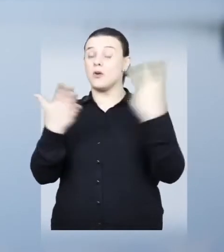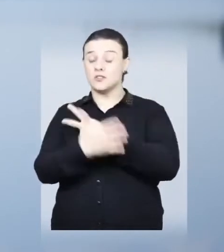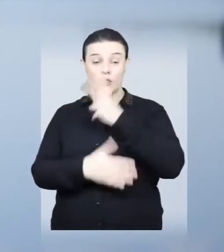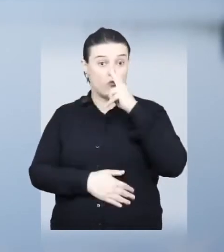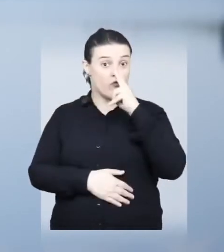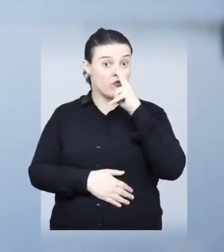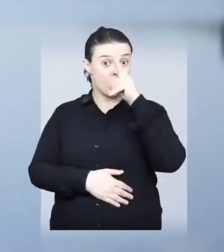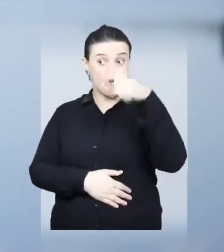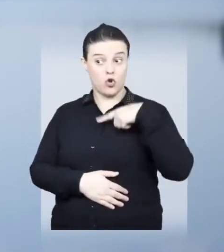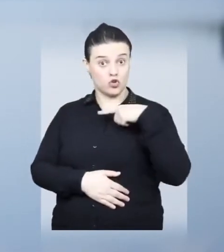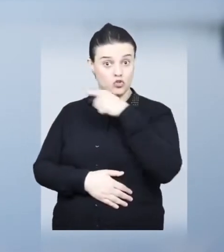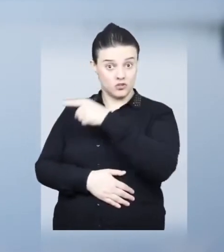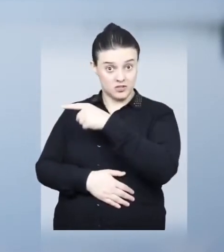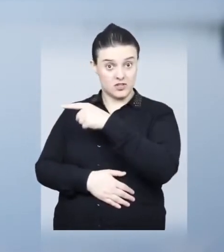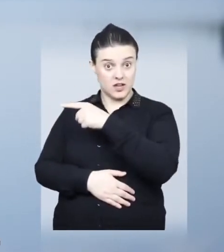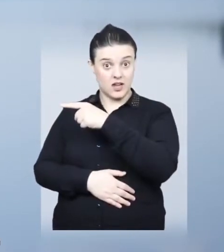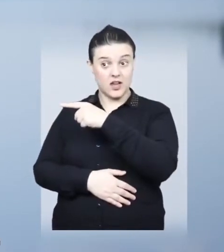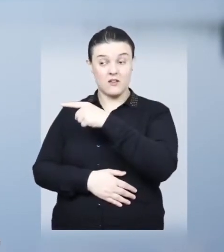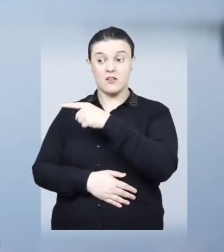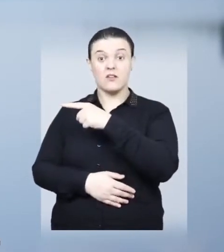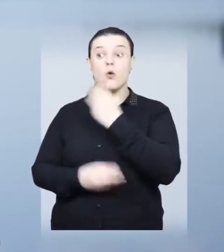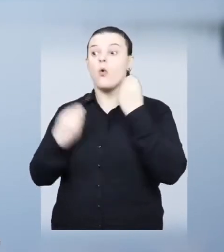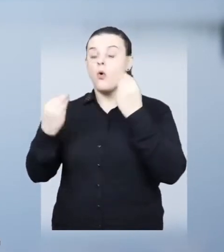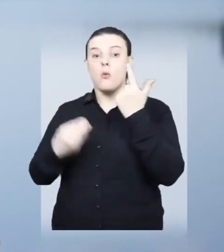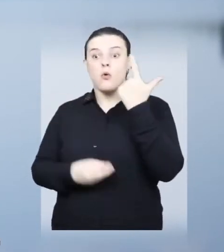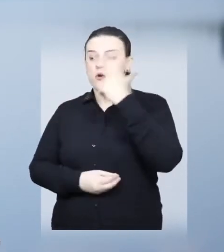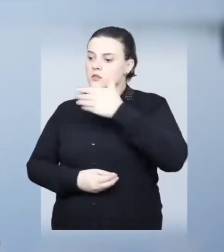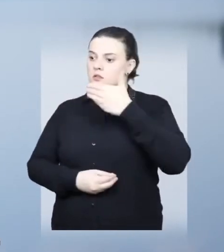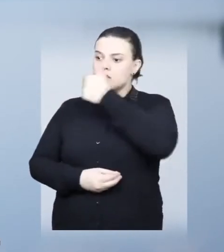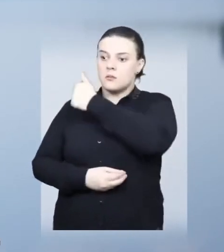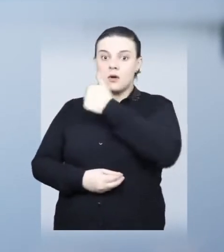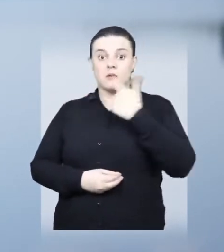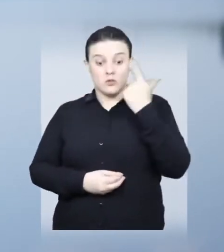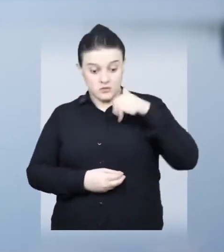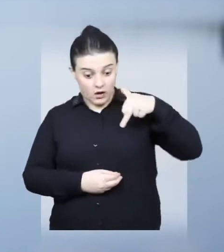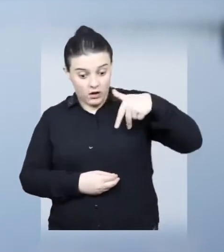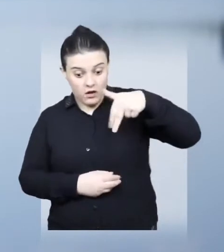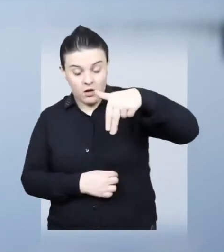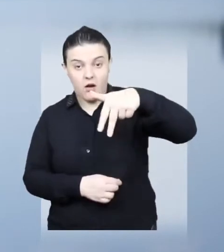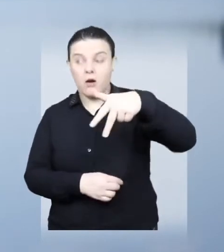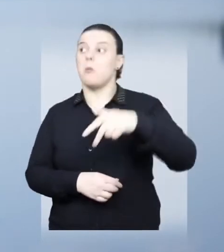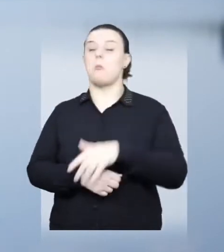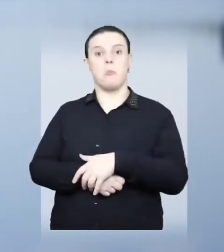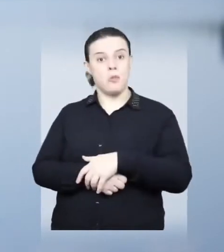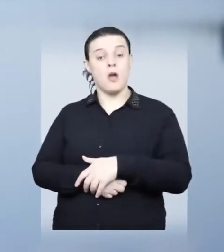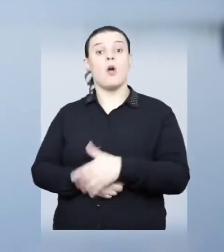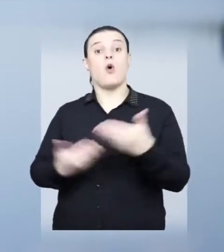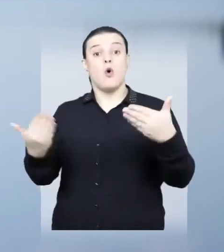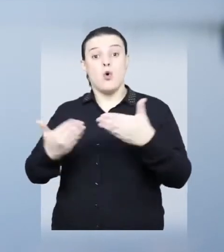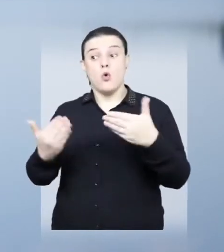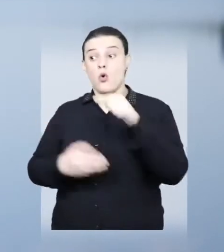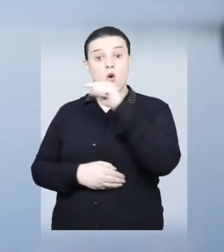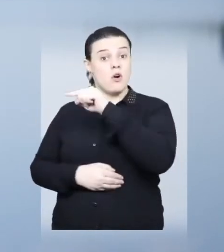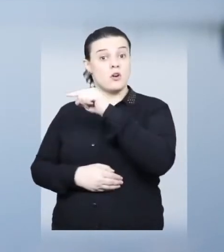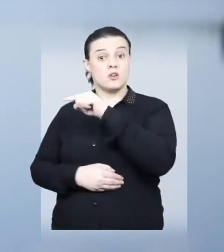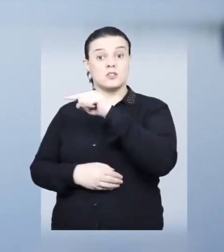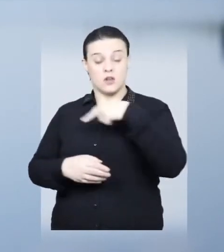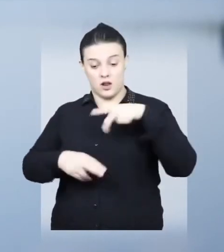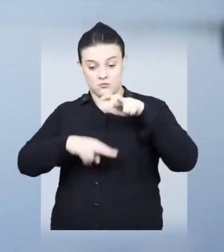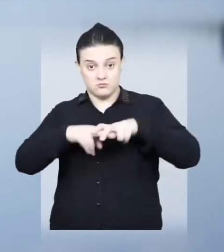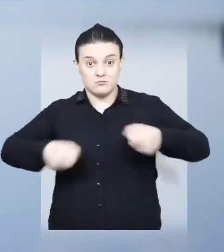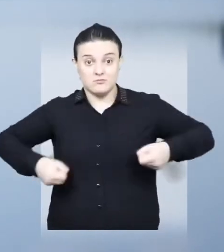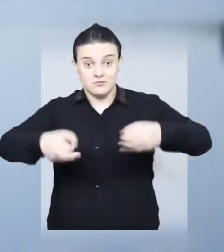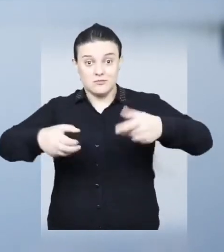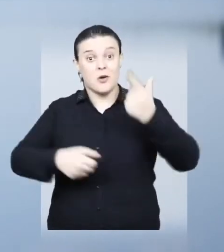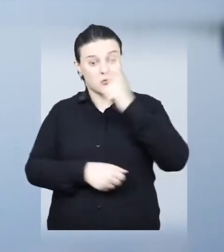problema gravíssimo que ela teve. Menos ainda, está caminhando. Então, hoje ela é uma